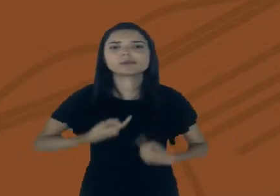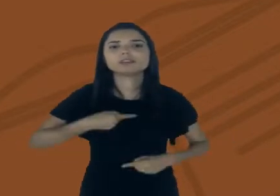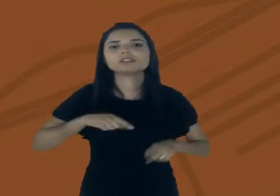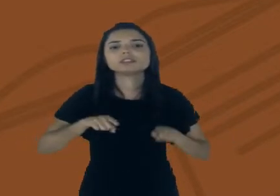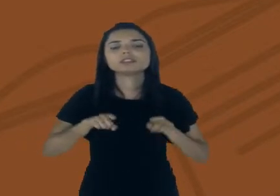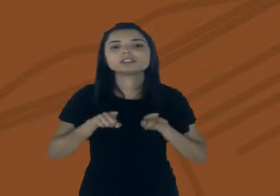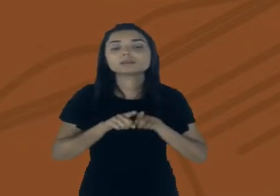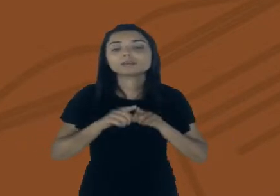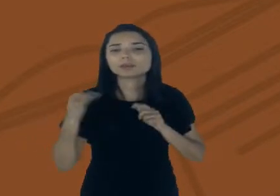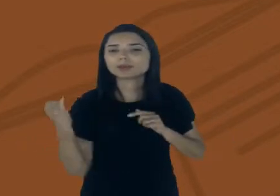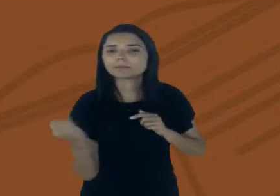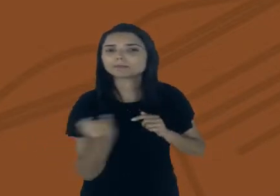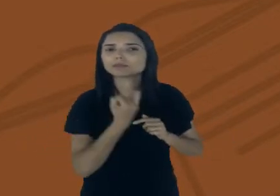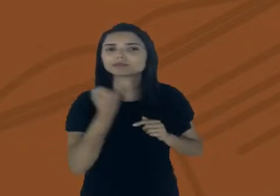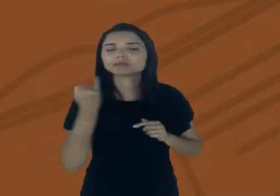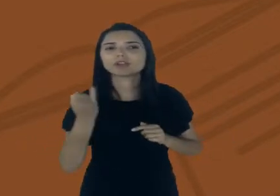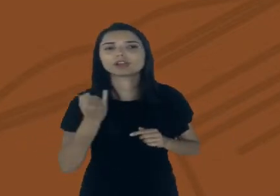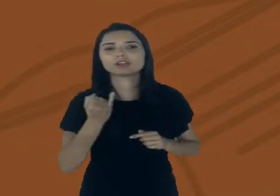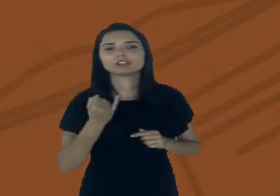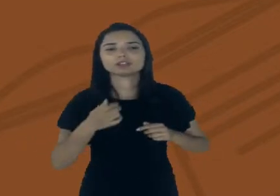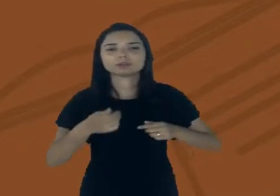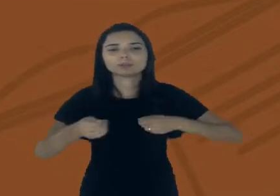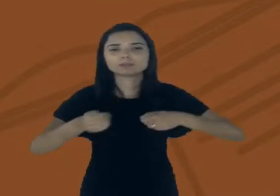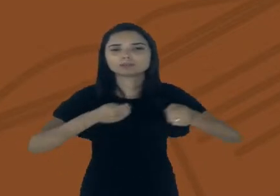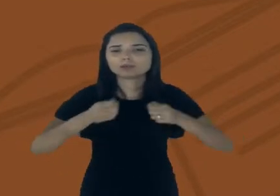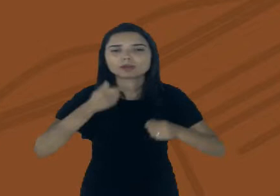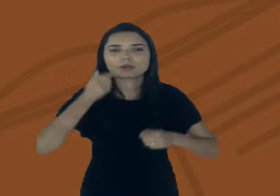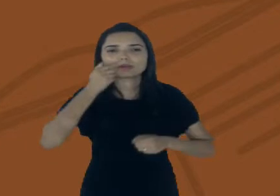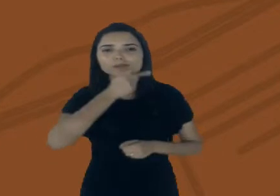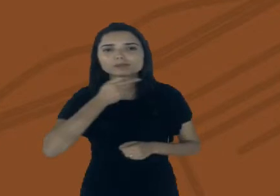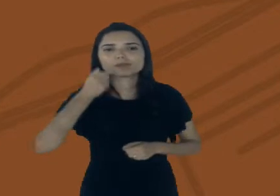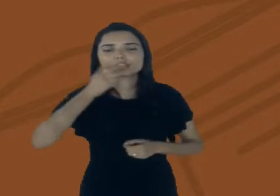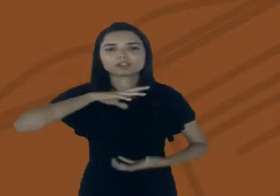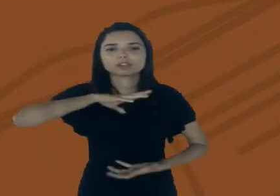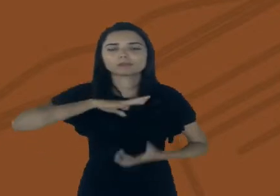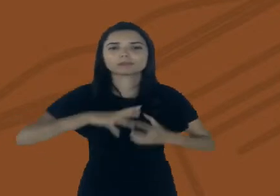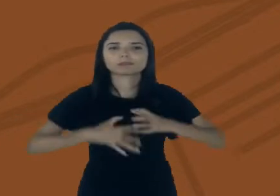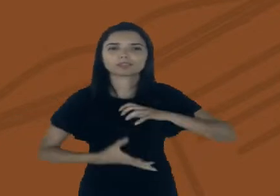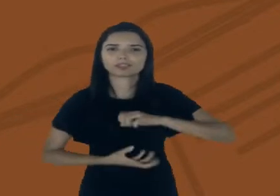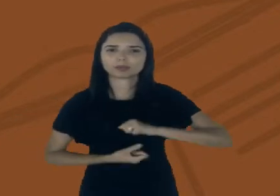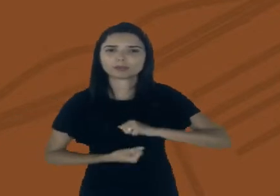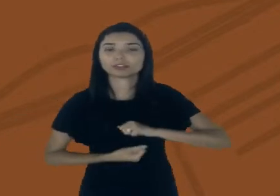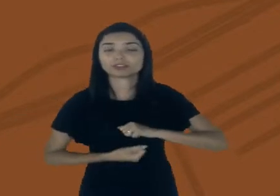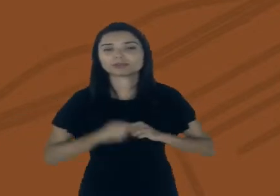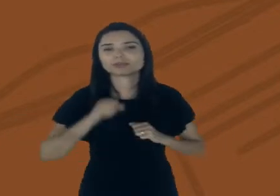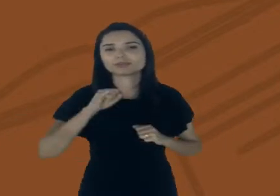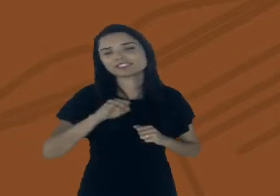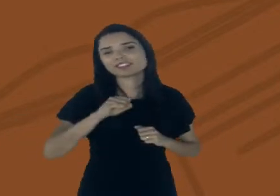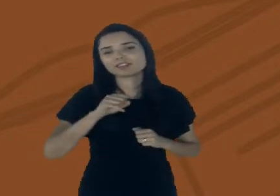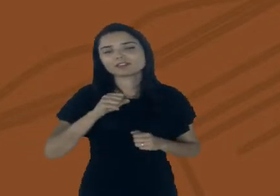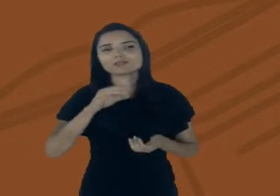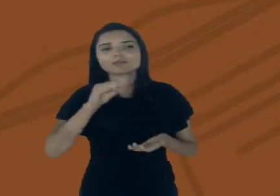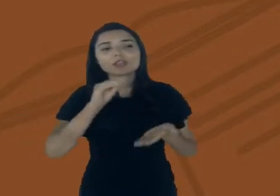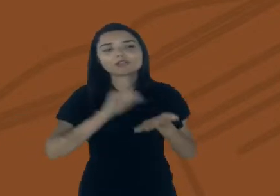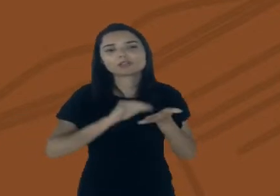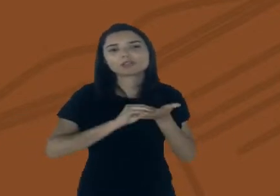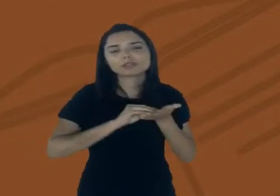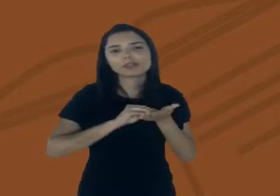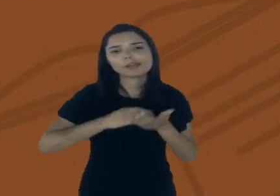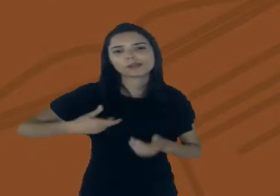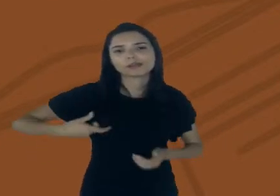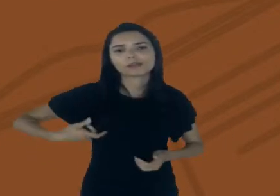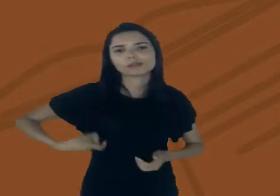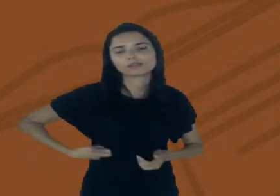da glicose no nosso corpo. E quando tem uma falta dessa insulina, ou quando ela se torna incapaz de realizar